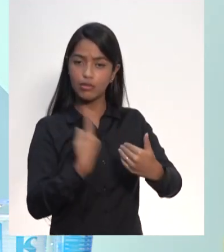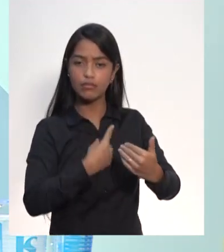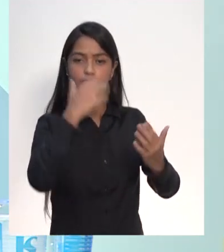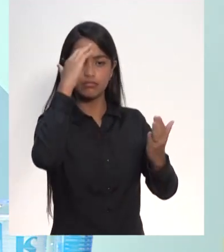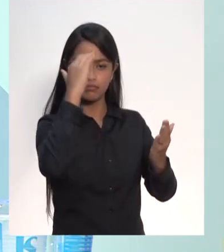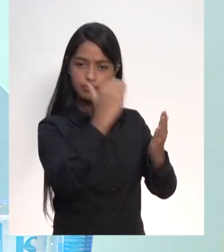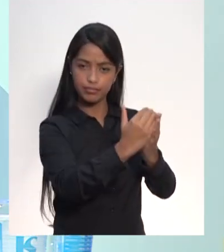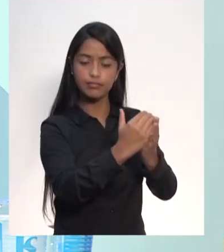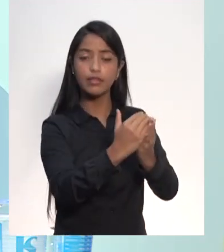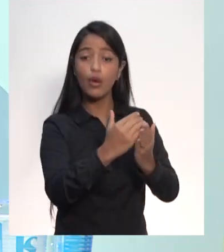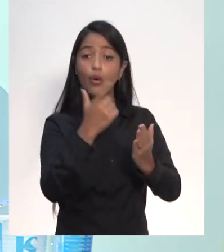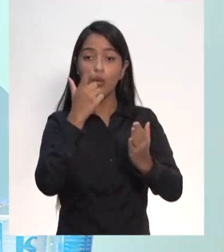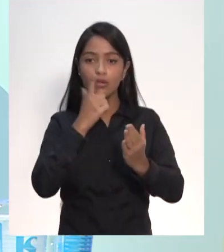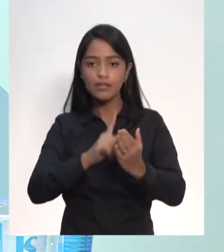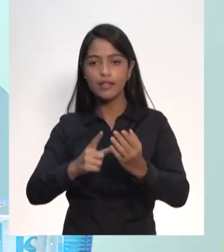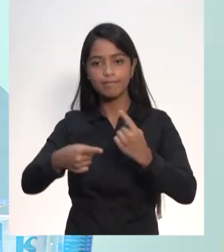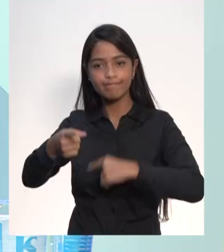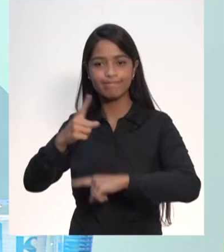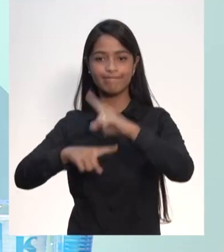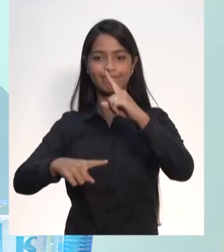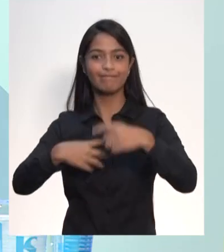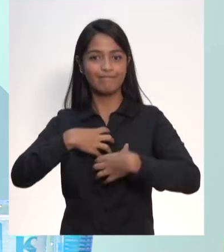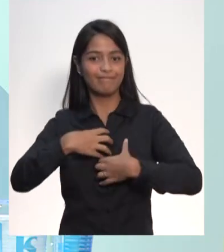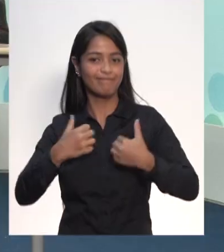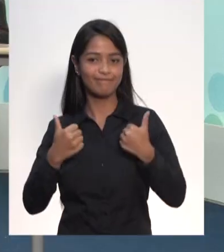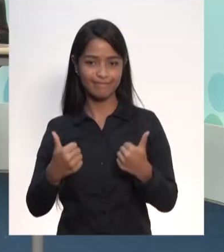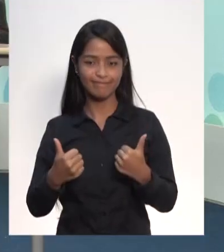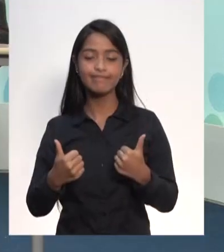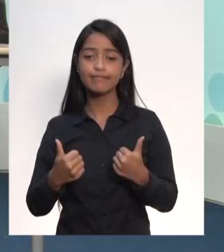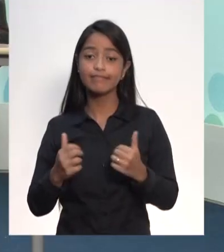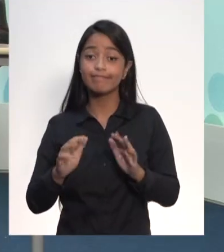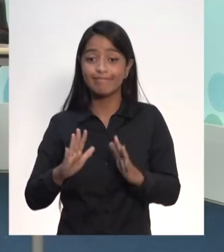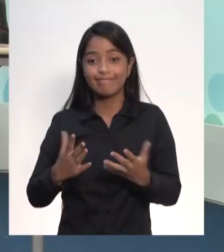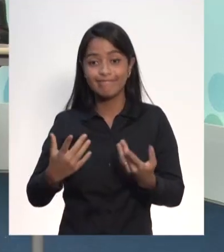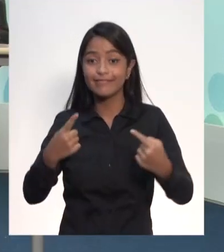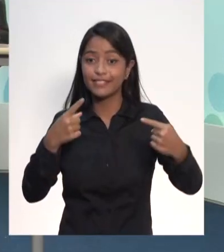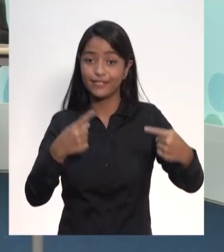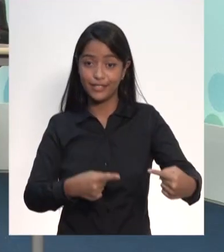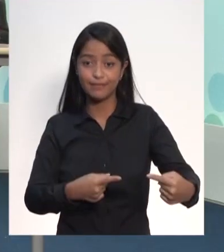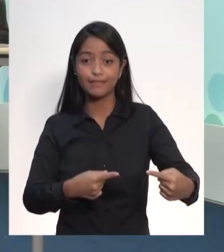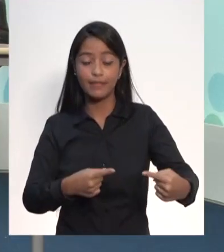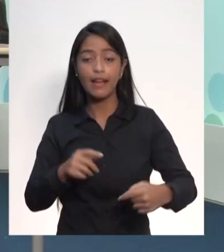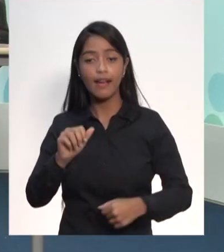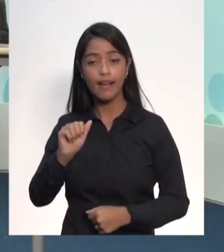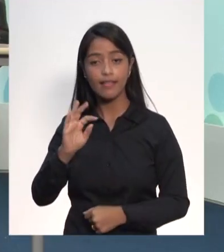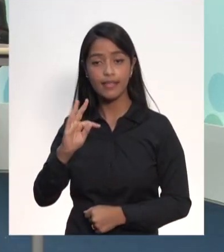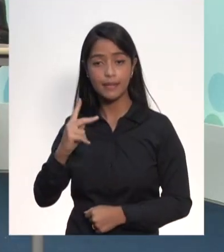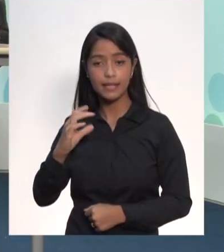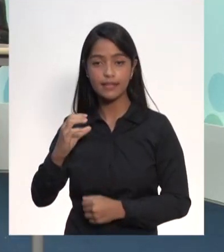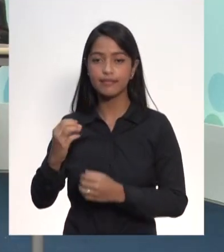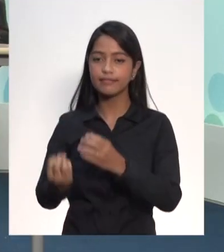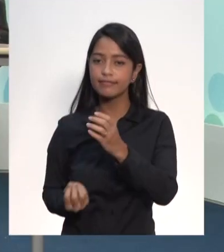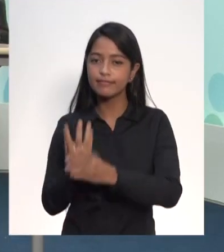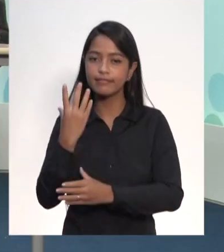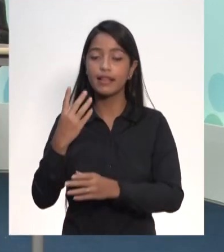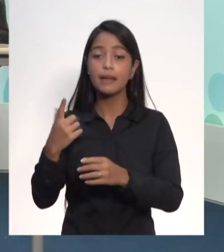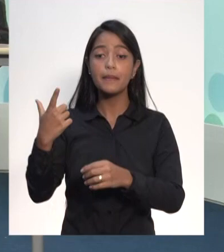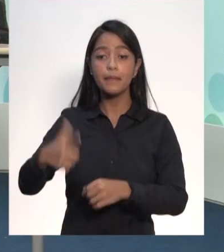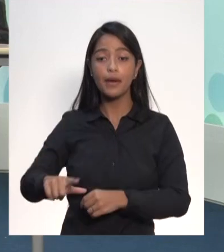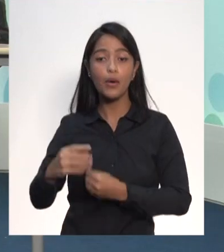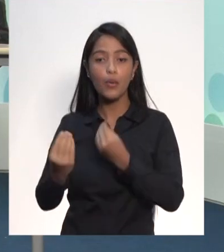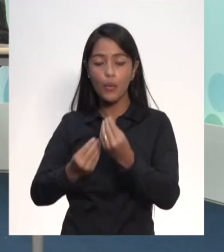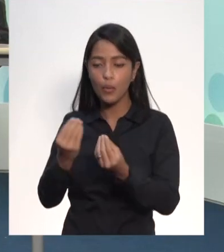da melhor forma possível. Então, nós temos um desafio, né? Além de elaborar toda a TPC, de qualificar esse espaço